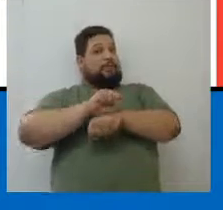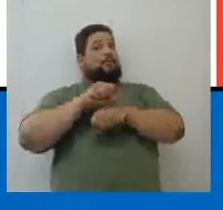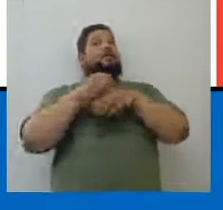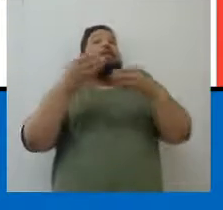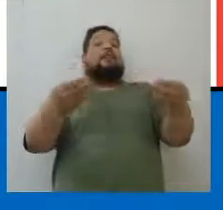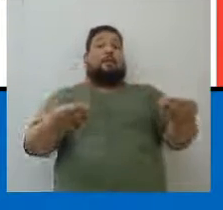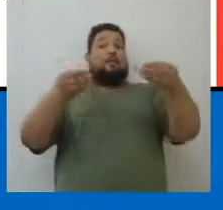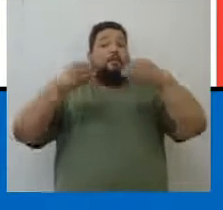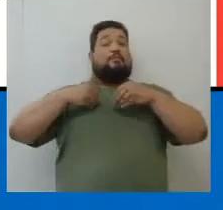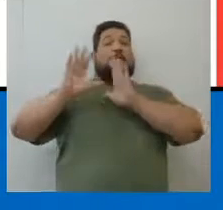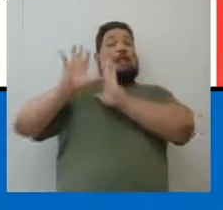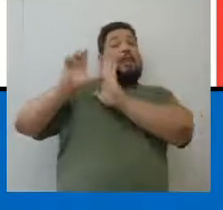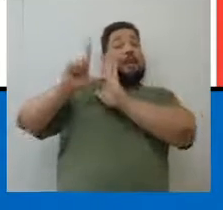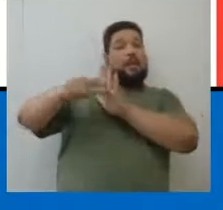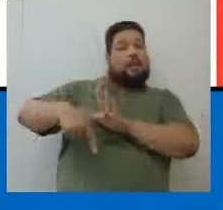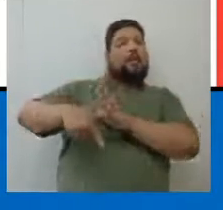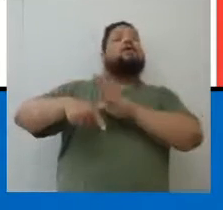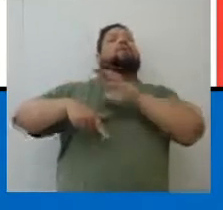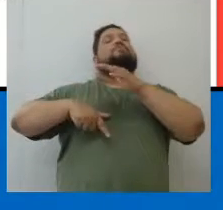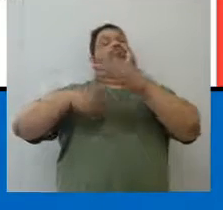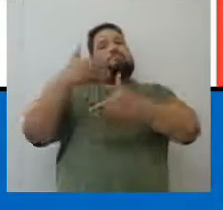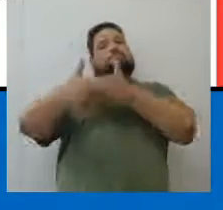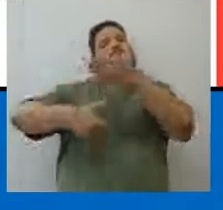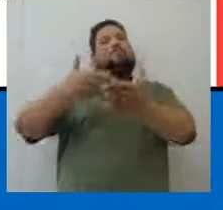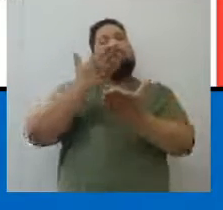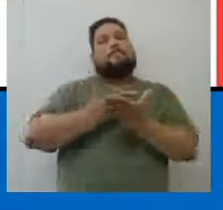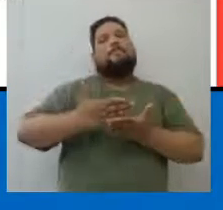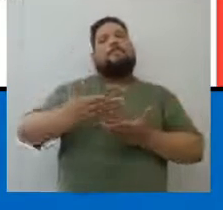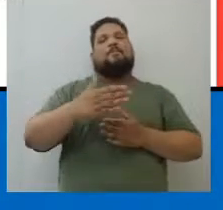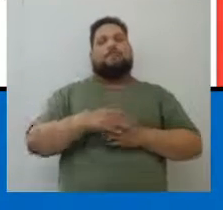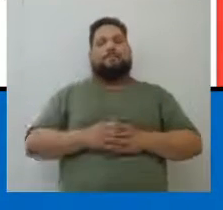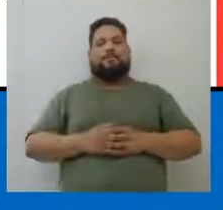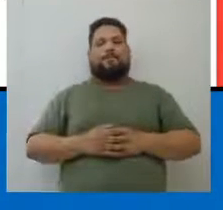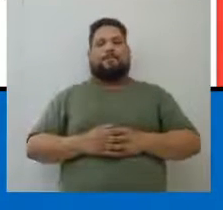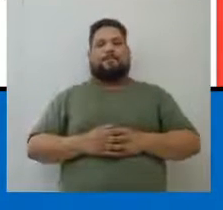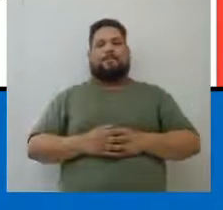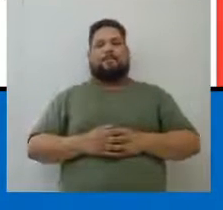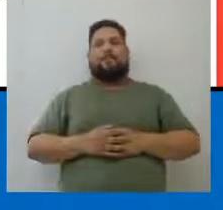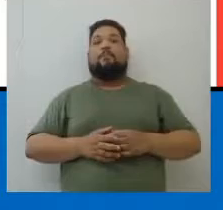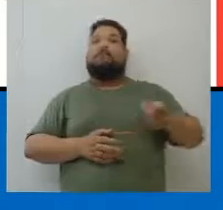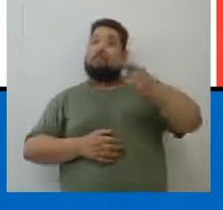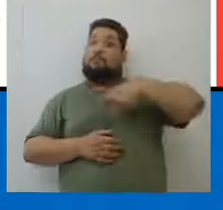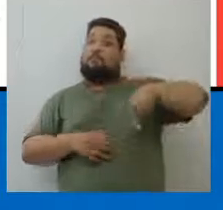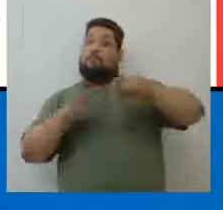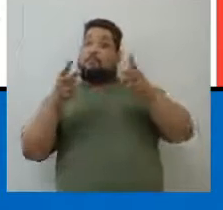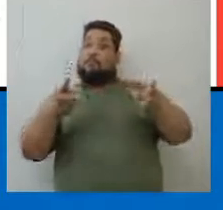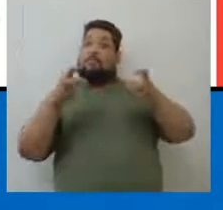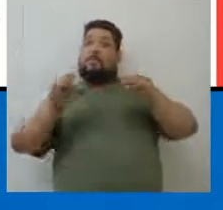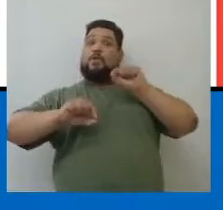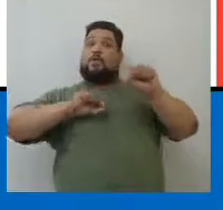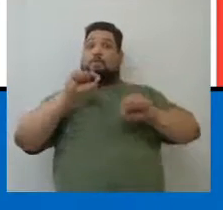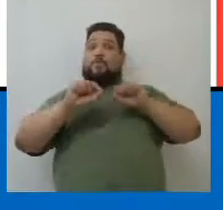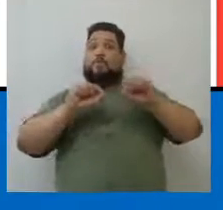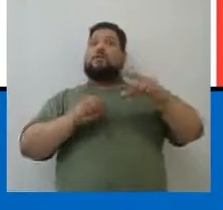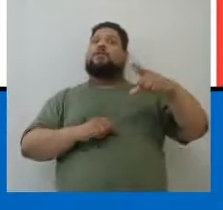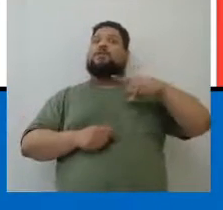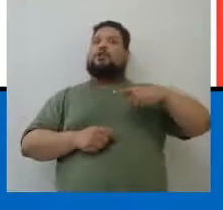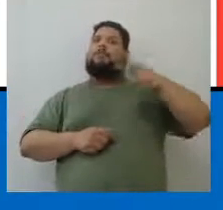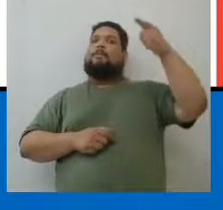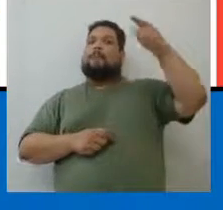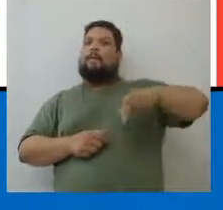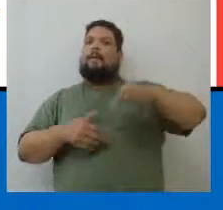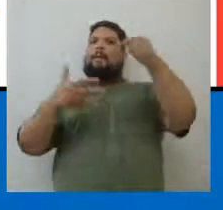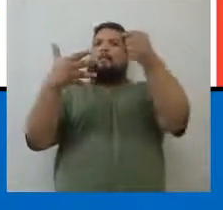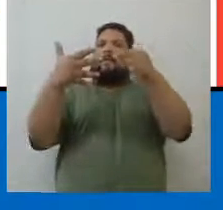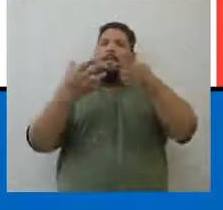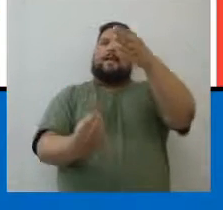no finalzinho que a gente começou a utilizar. Mas a gente vai ver que existiu também, certo? O